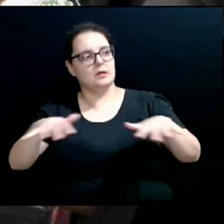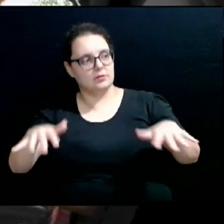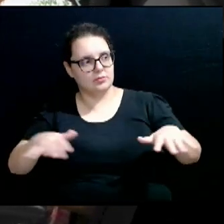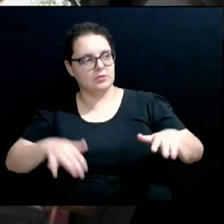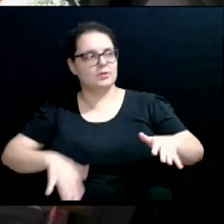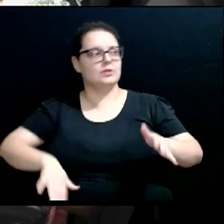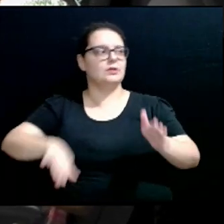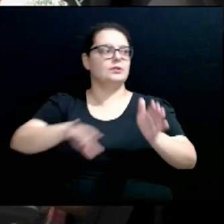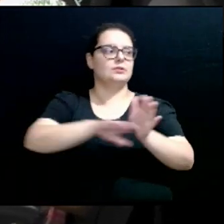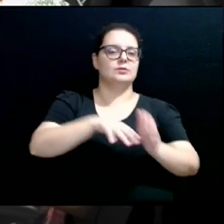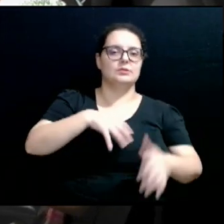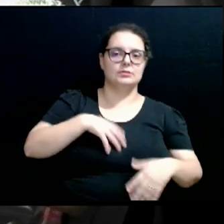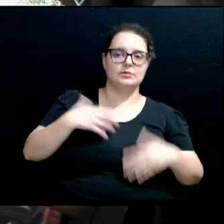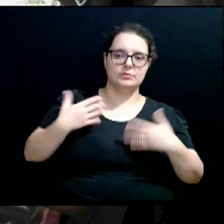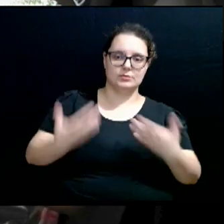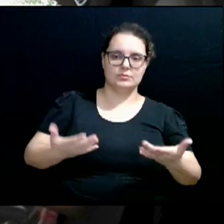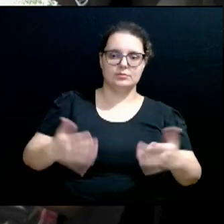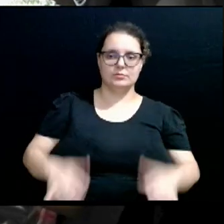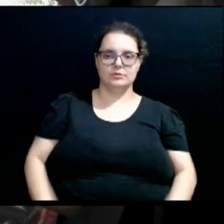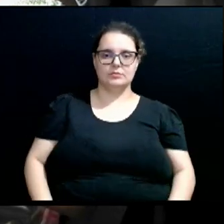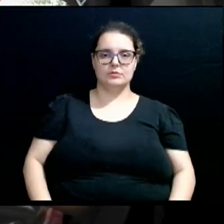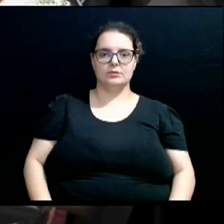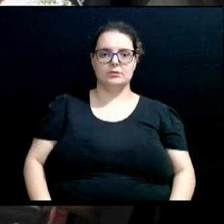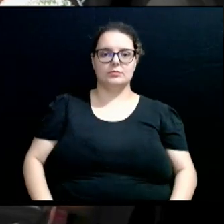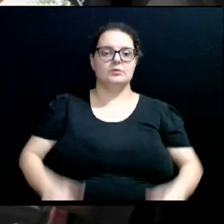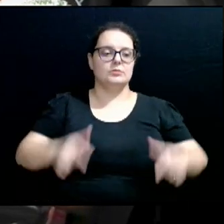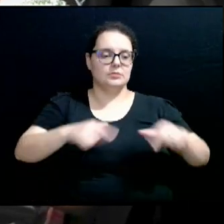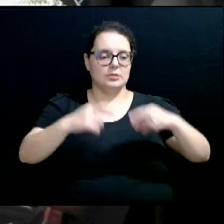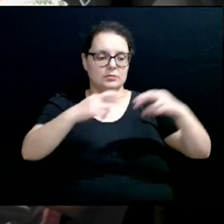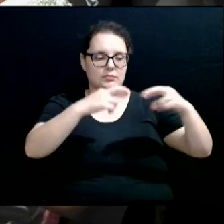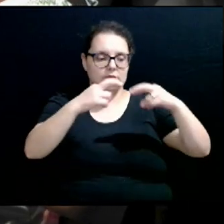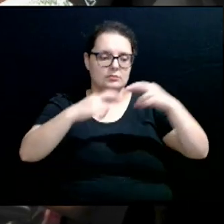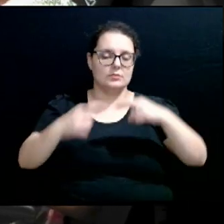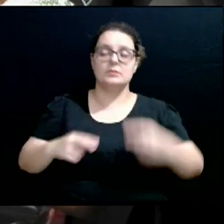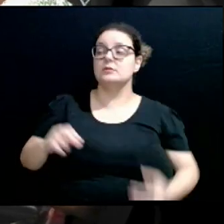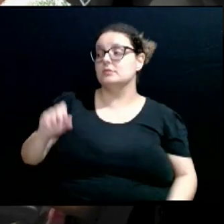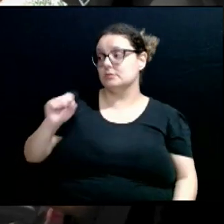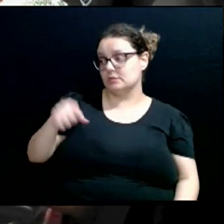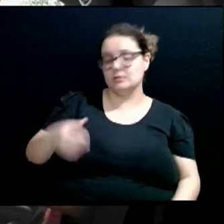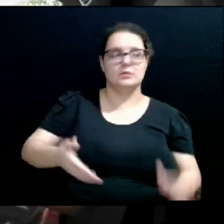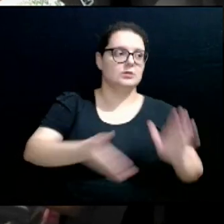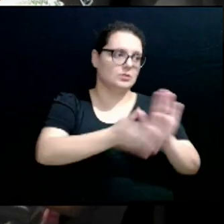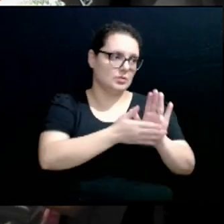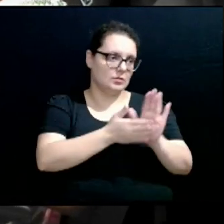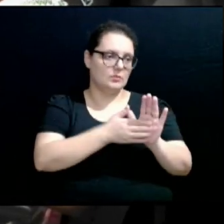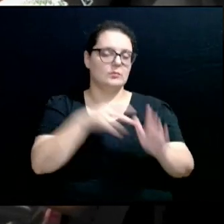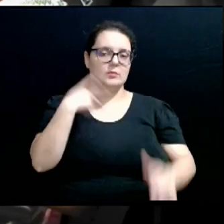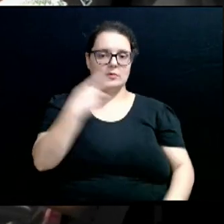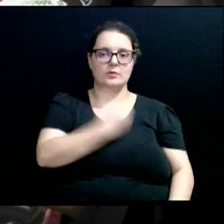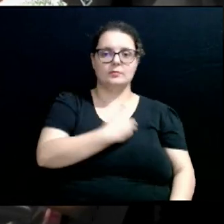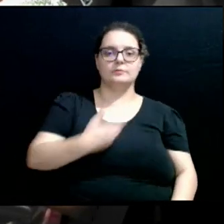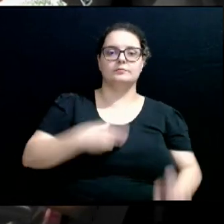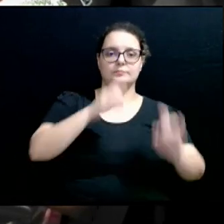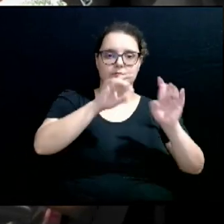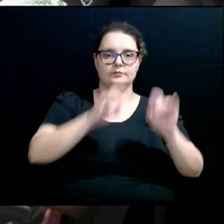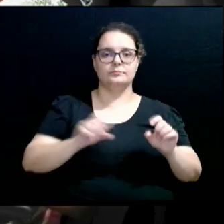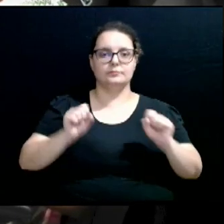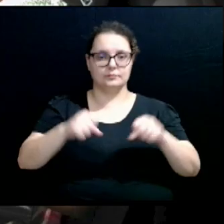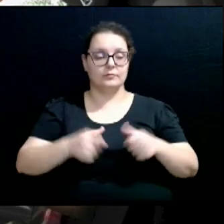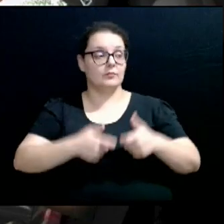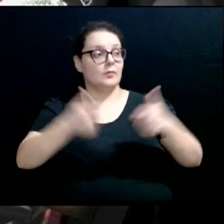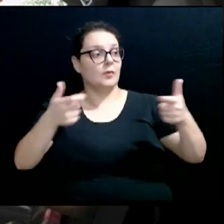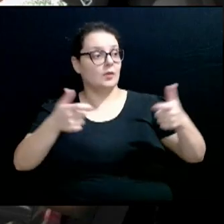de observatório, para observar e propor políticas públicas, inclusive, né, amplificando as ações do MIPID,